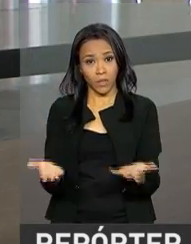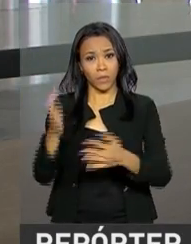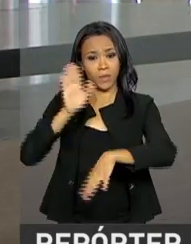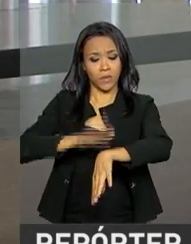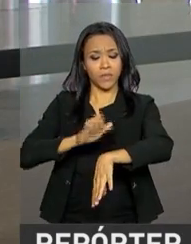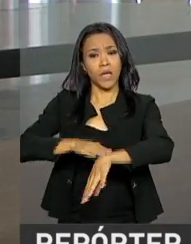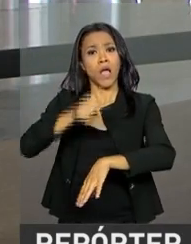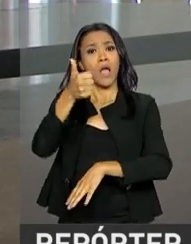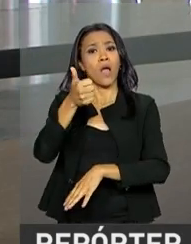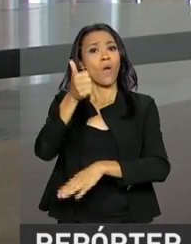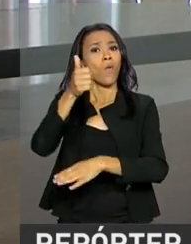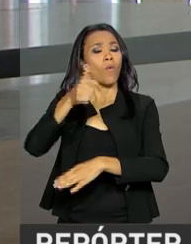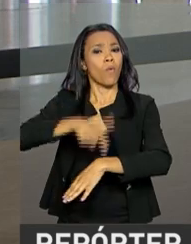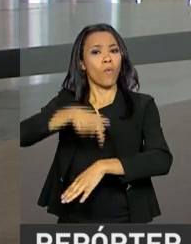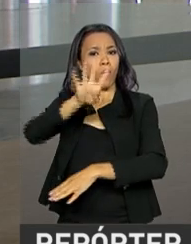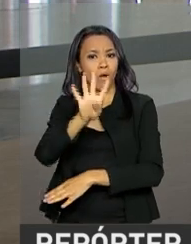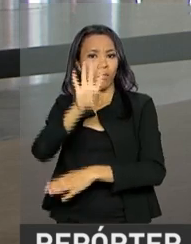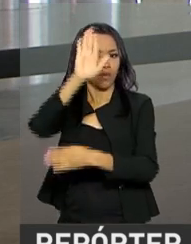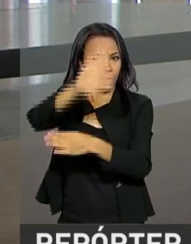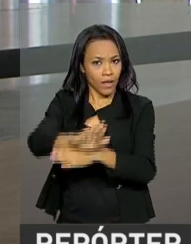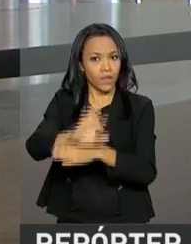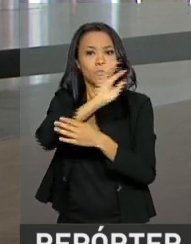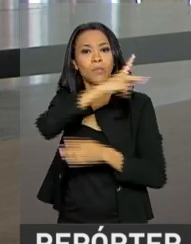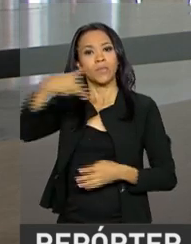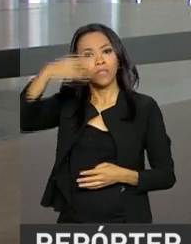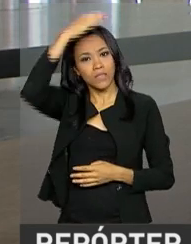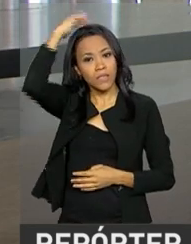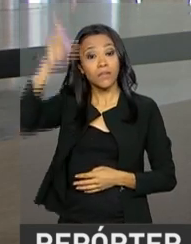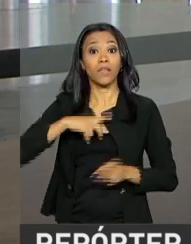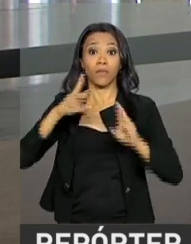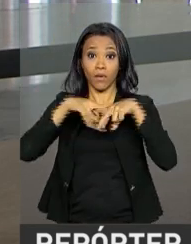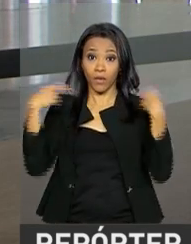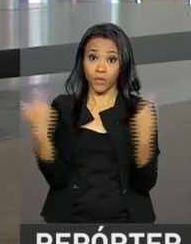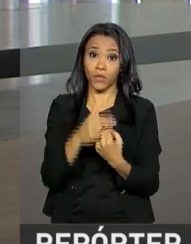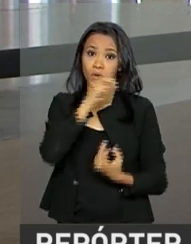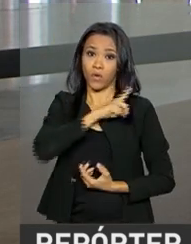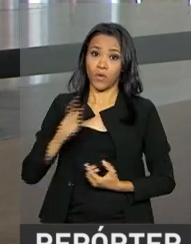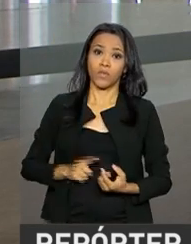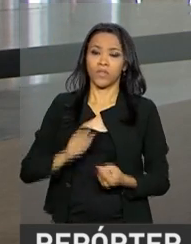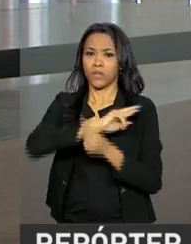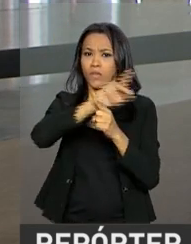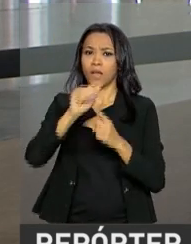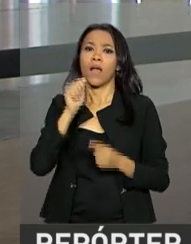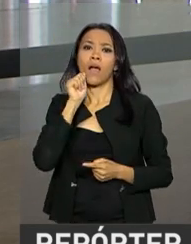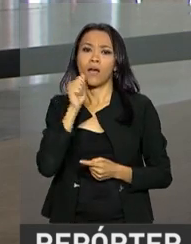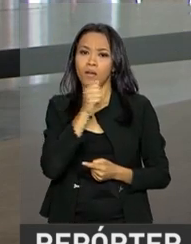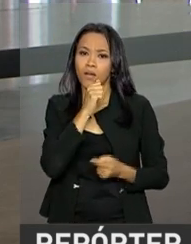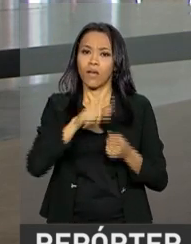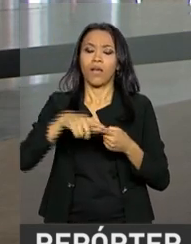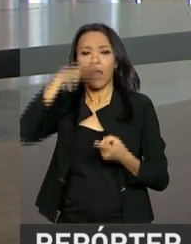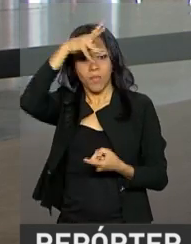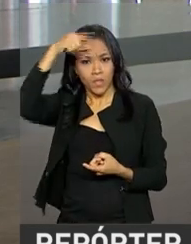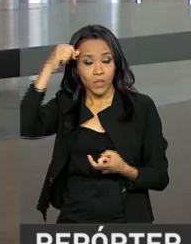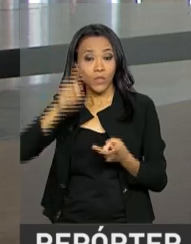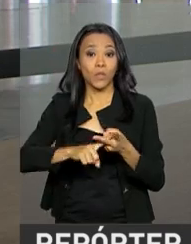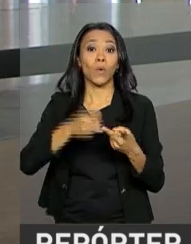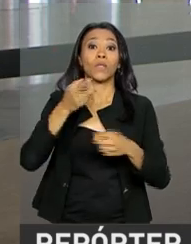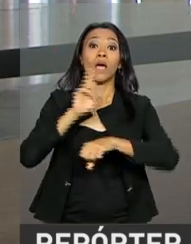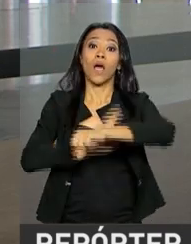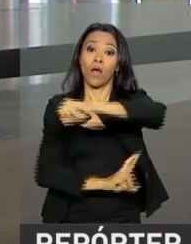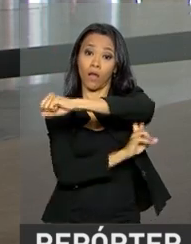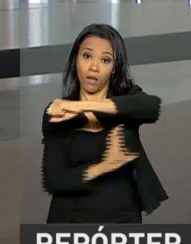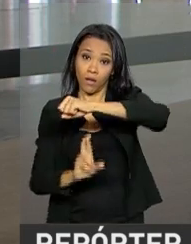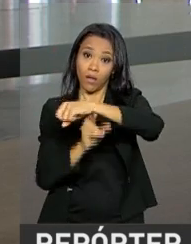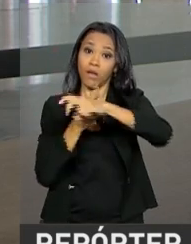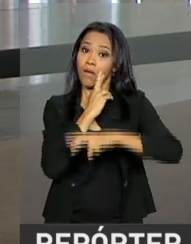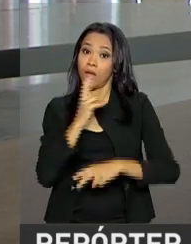das 4 horas da tarde o presidente Michel Temer se reúne com os governadores de Acre Amazonas Rondônia Roraima Mato Grosso